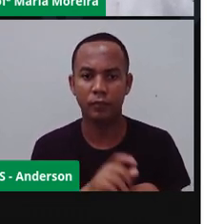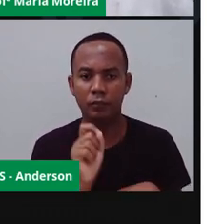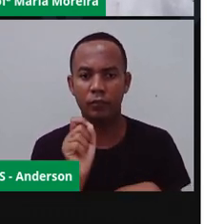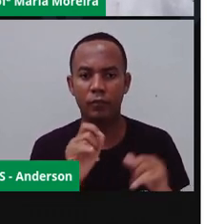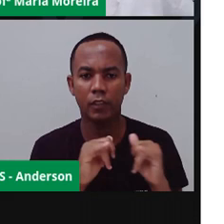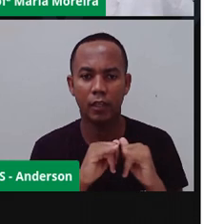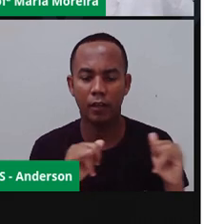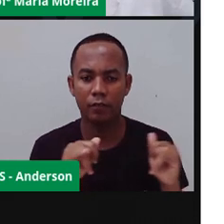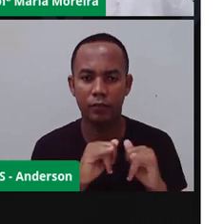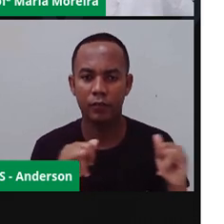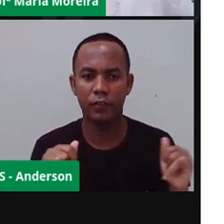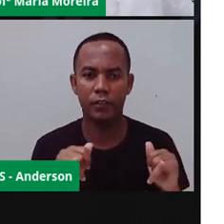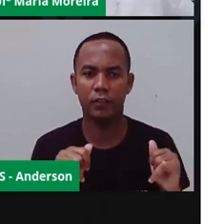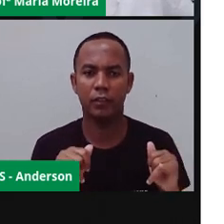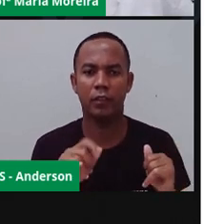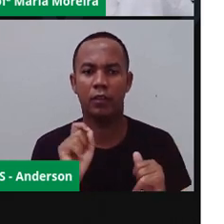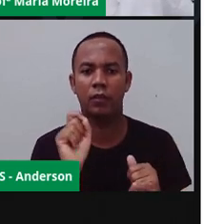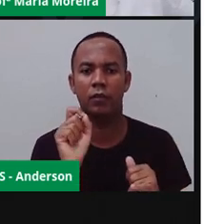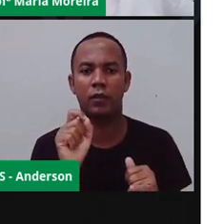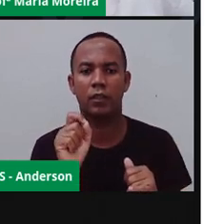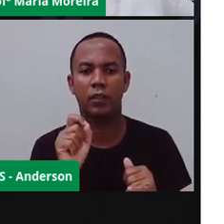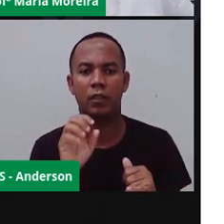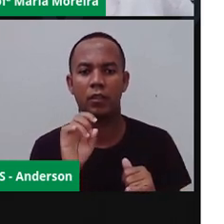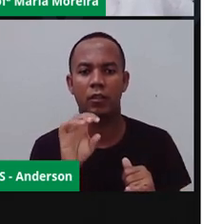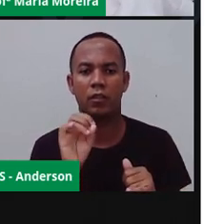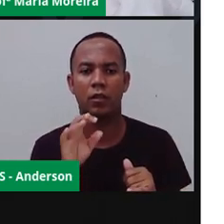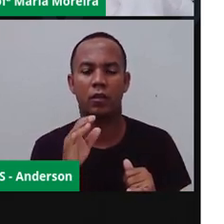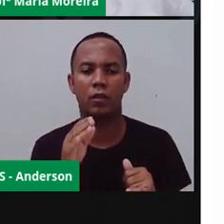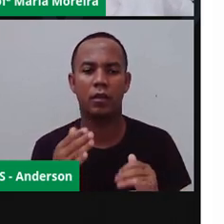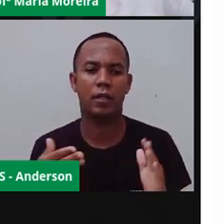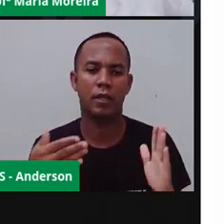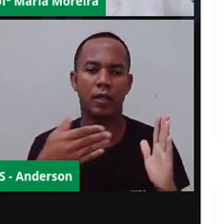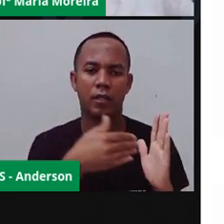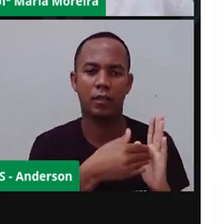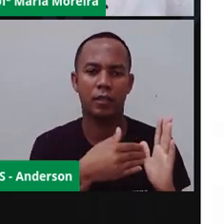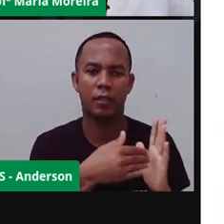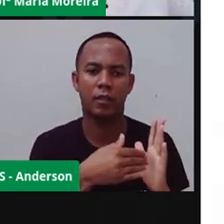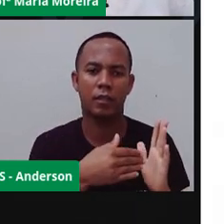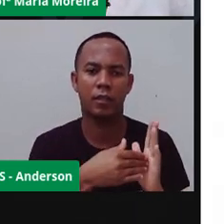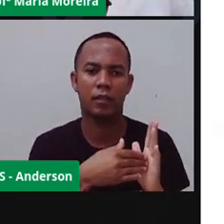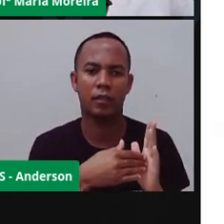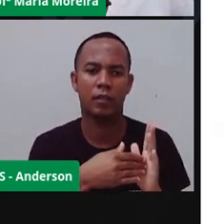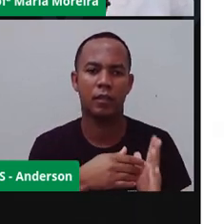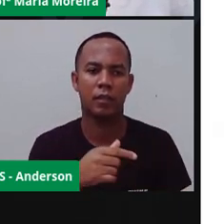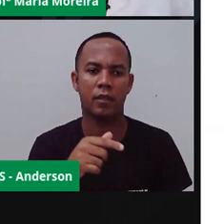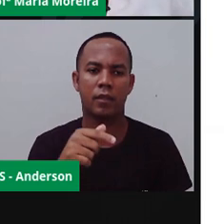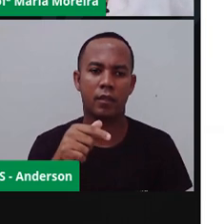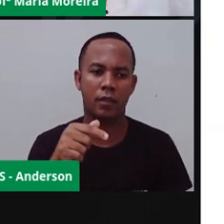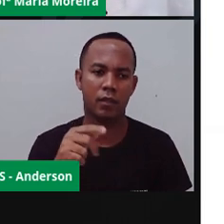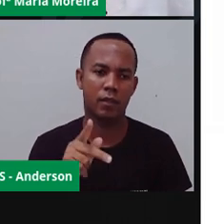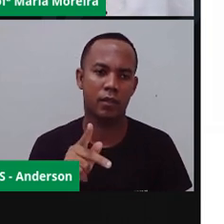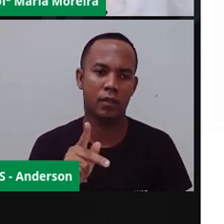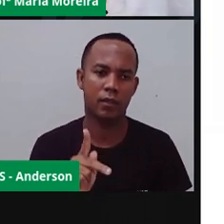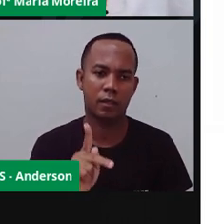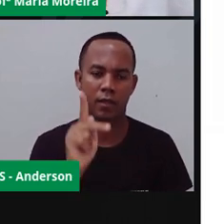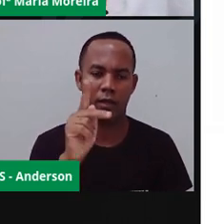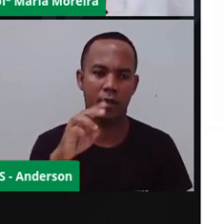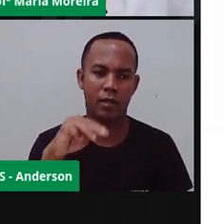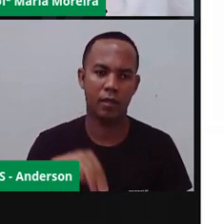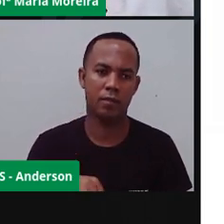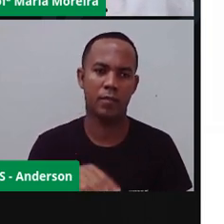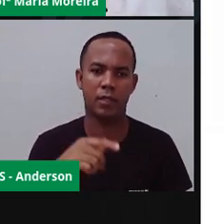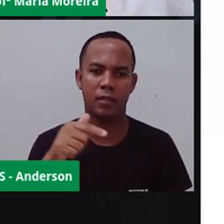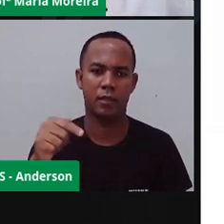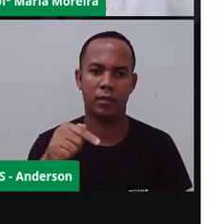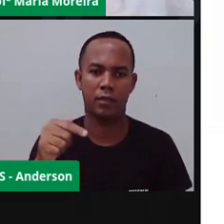avisa que só vai atender até o quilômetro 7. Por quê? Qual a crítica aí? Quando aparecem as consultas nos postos de saúde,